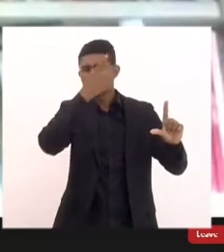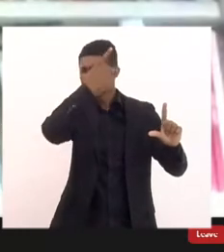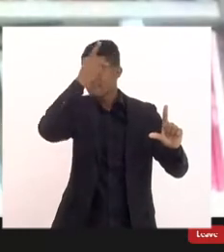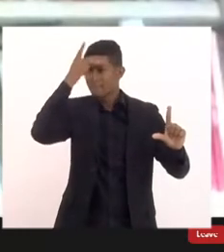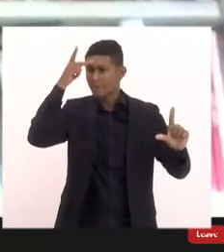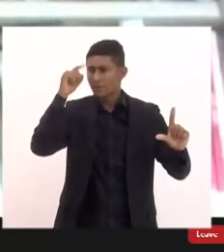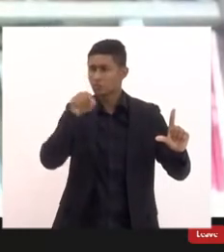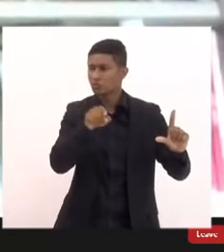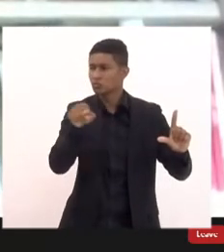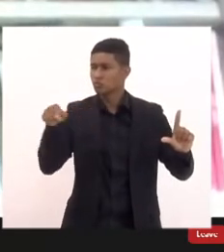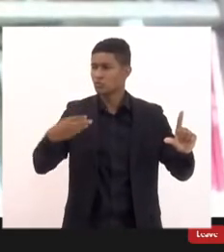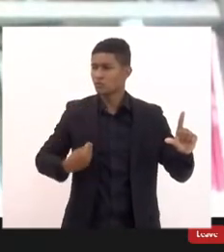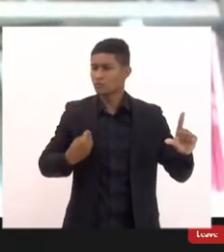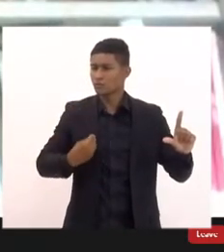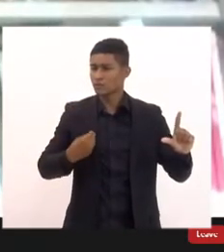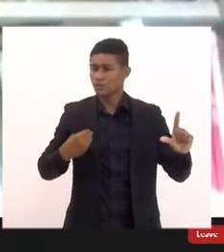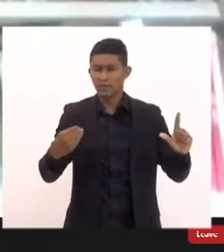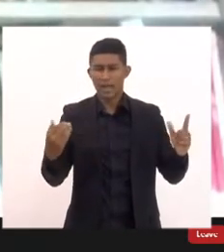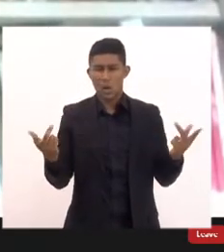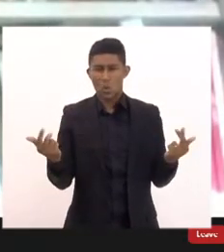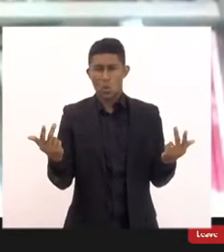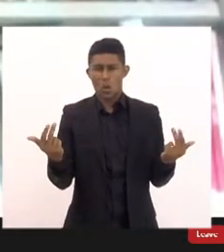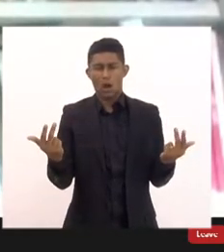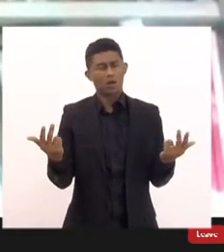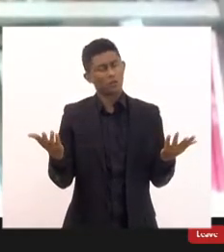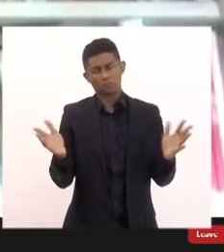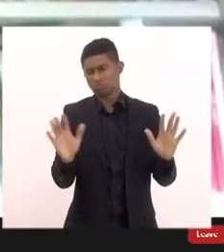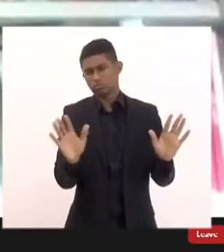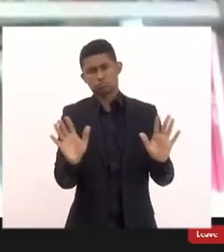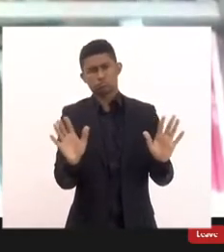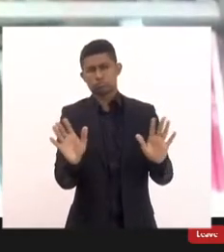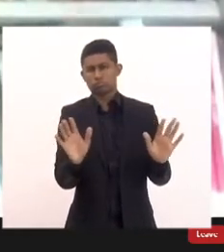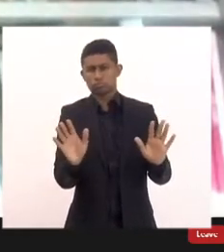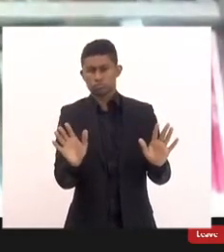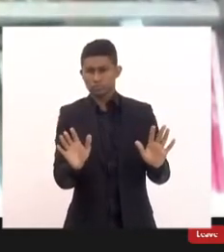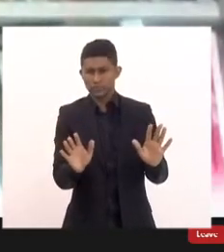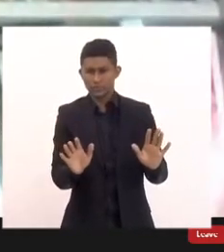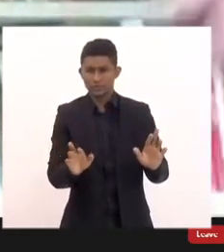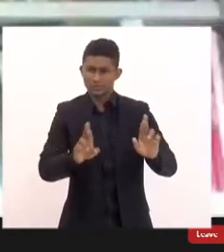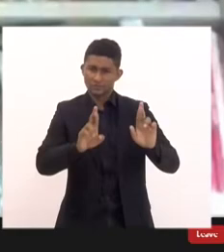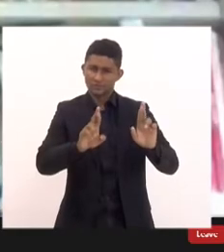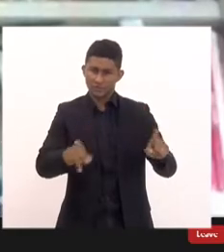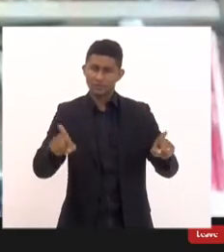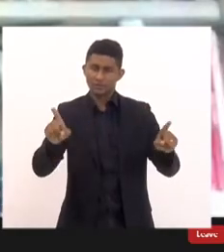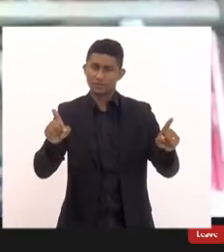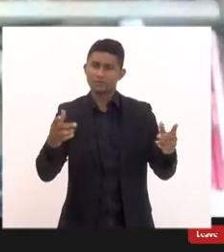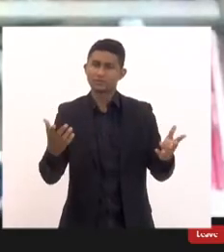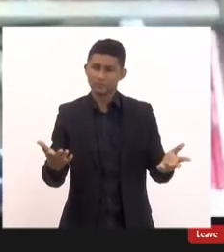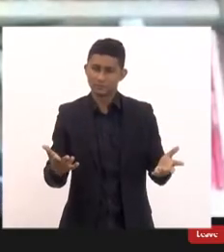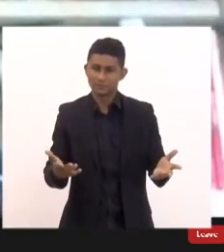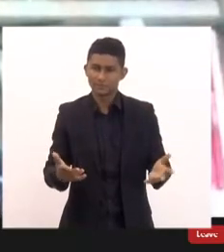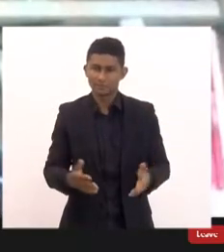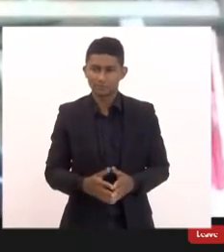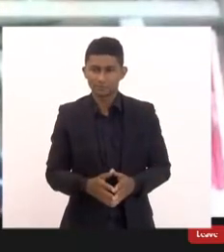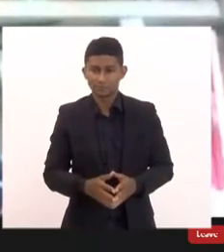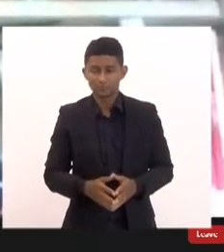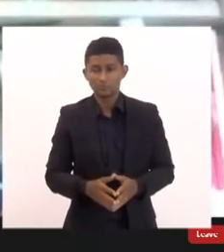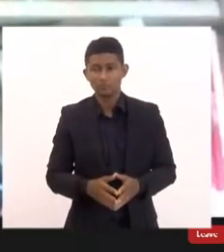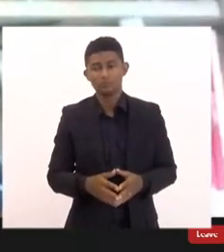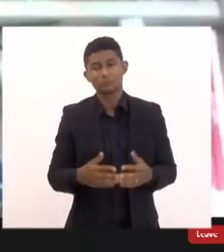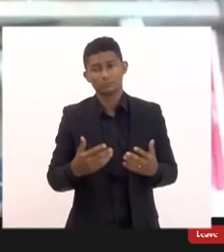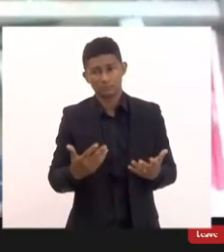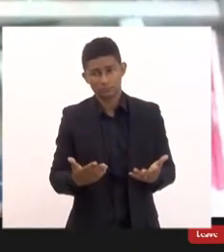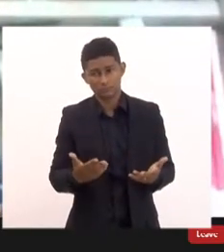escuto muitas ponderações no sentido de que não diminuiu, que bom que diminuiu,